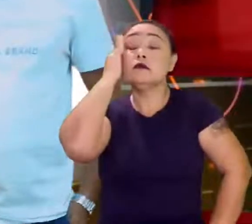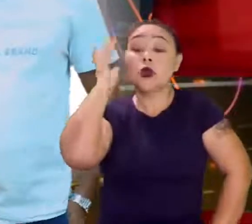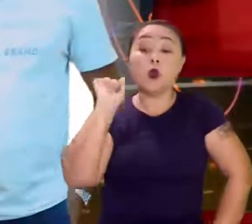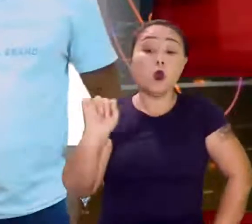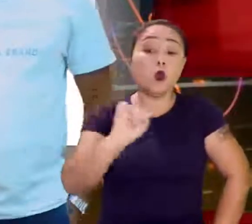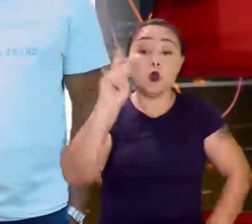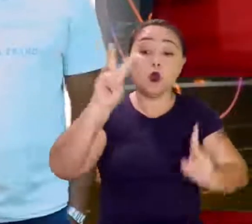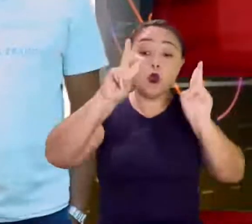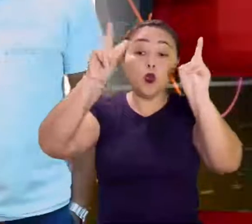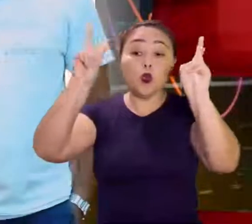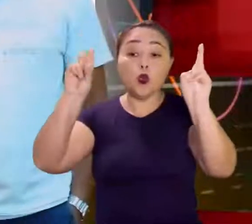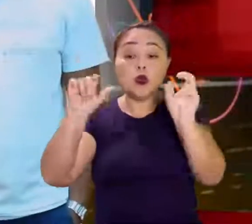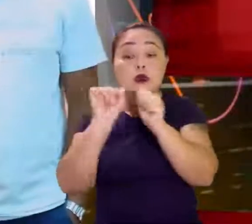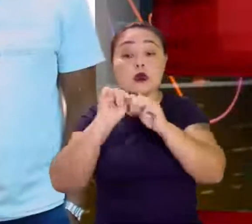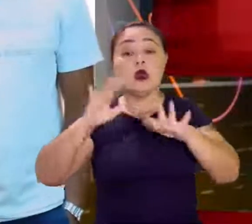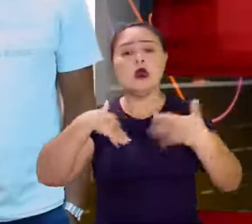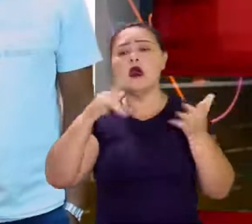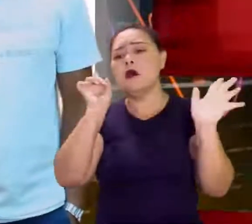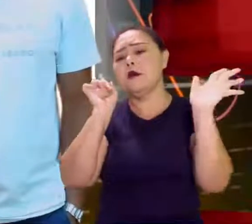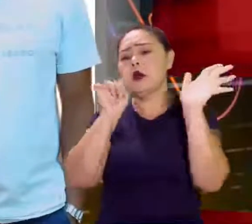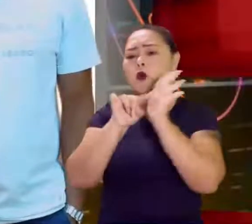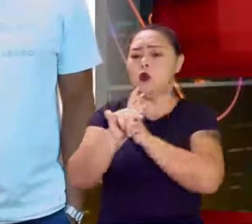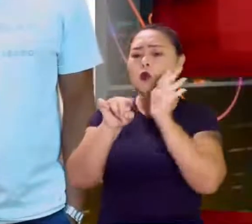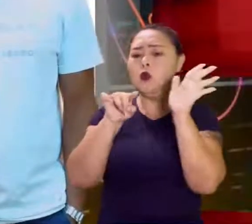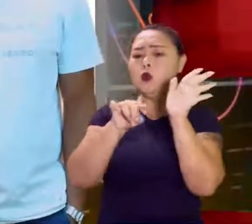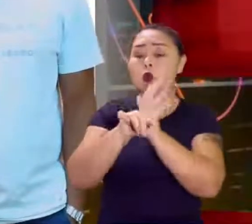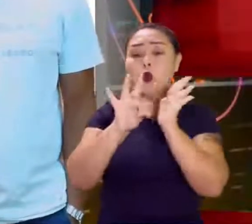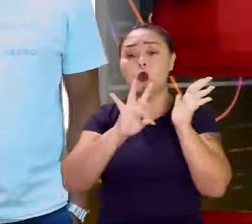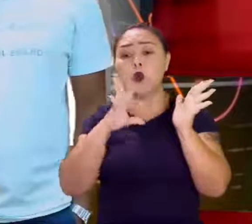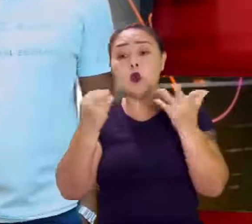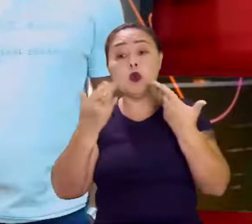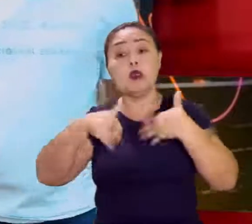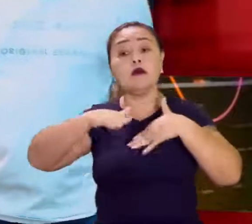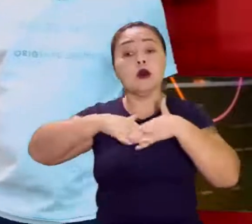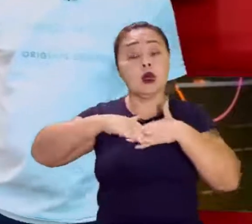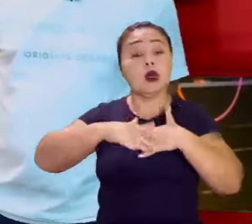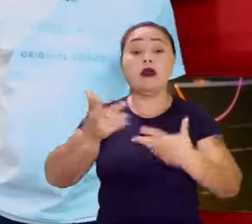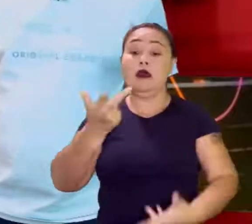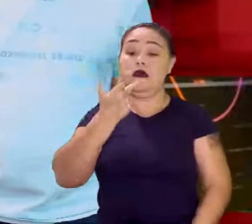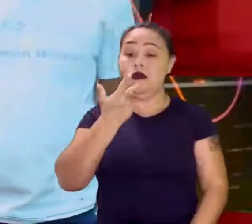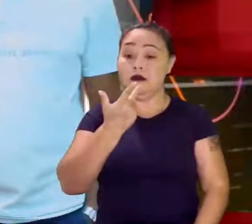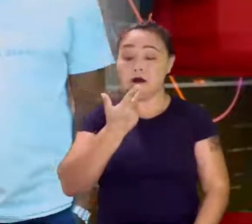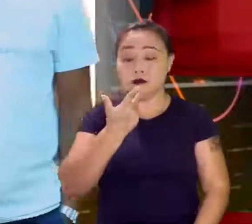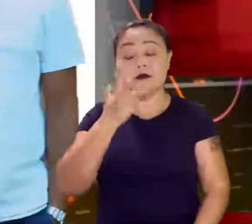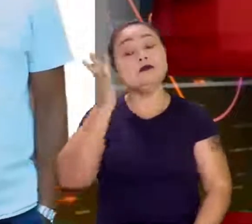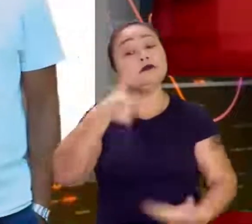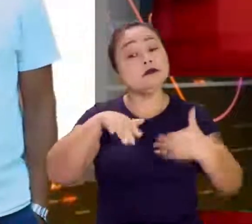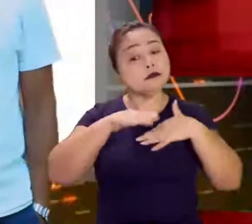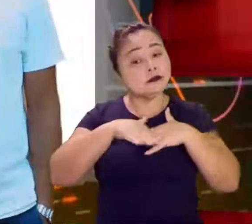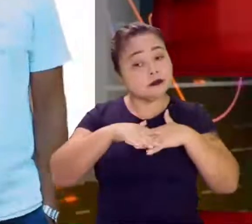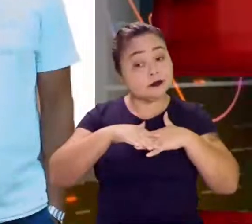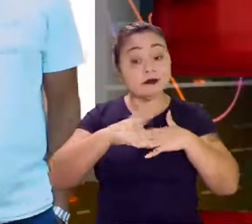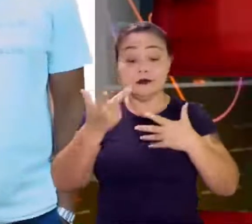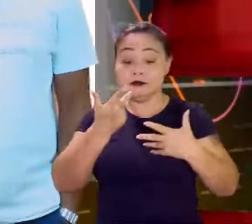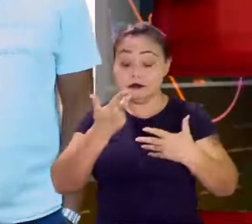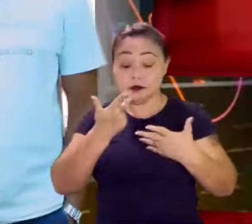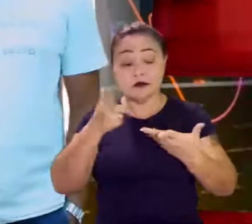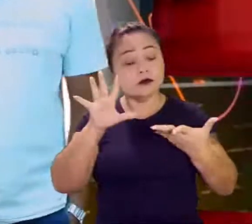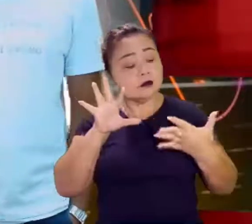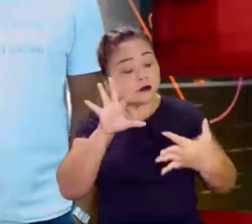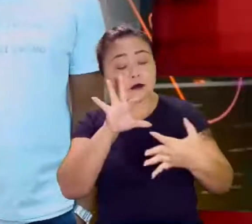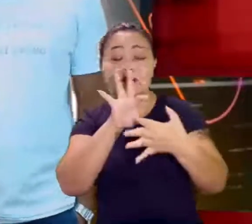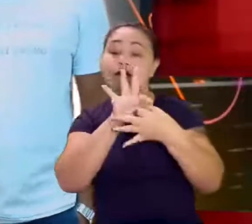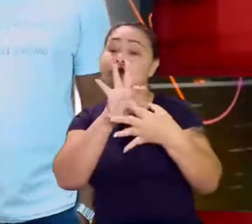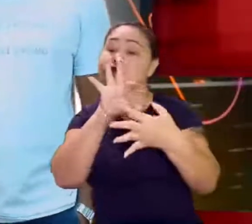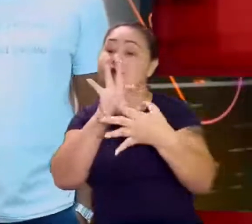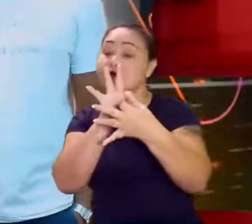se trata o assunto, né? Então, a gente fica questionando, né? Porque, assim, tudo na matemática, eu falo, né? O que a matemática diz tem alguma